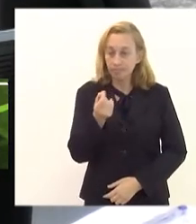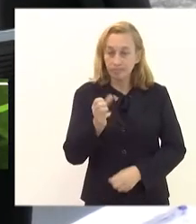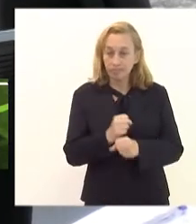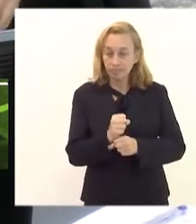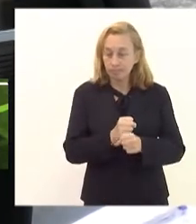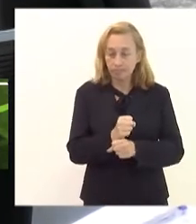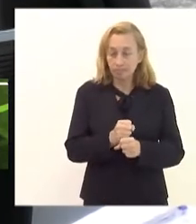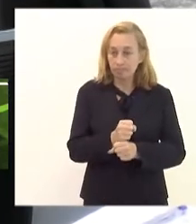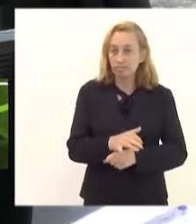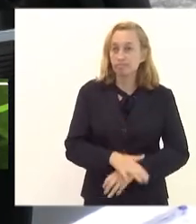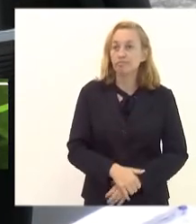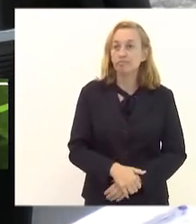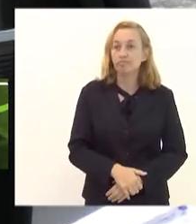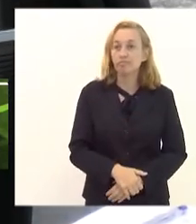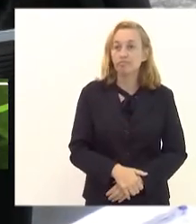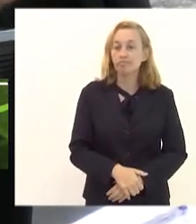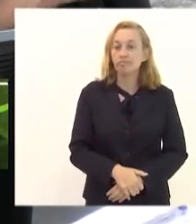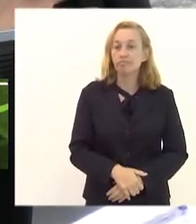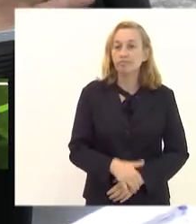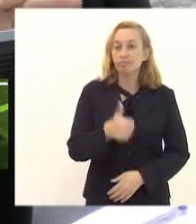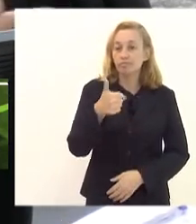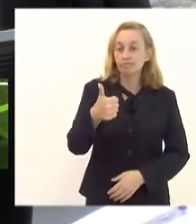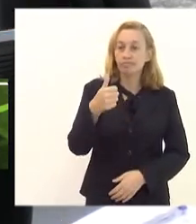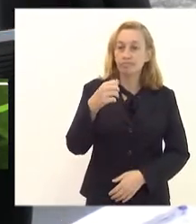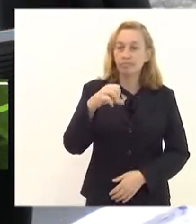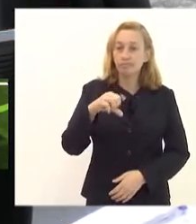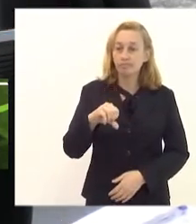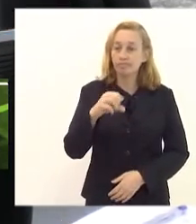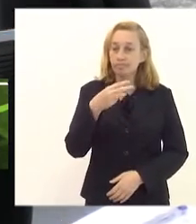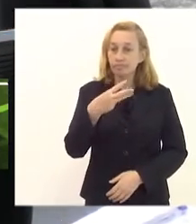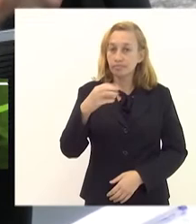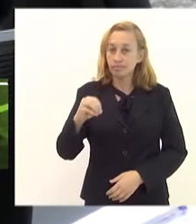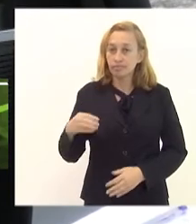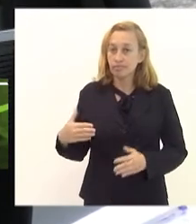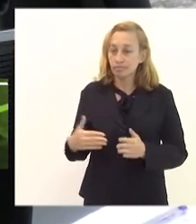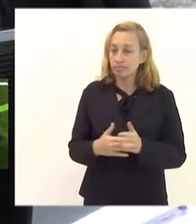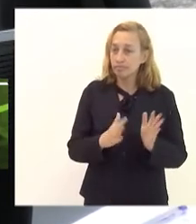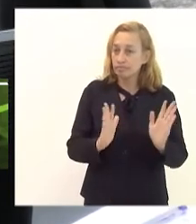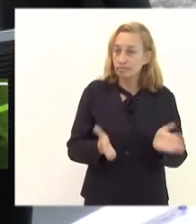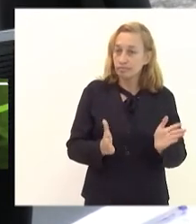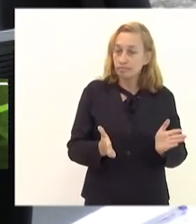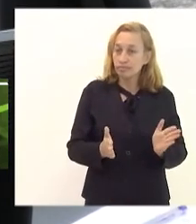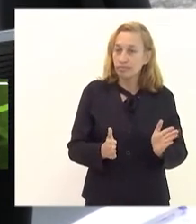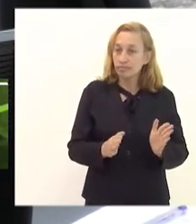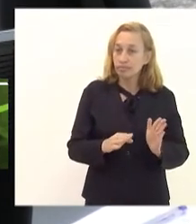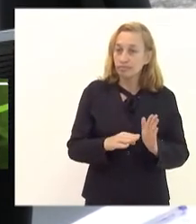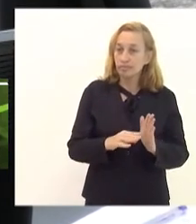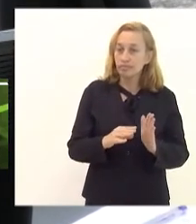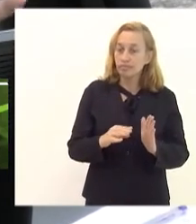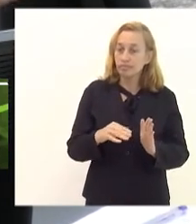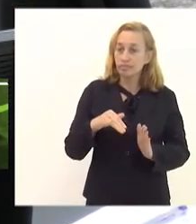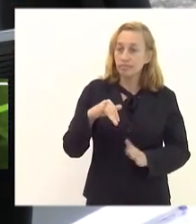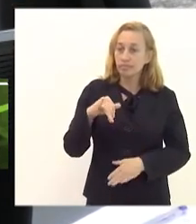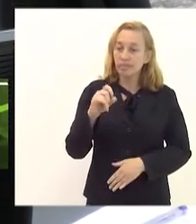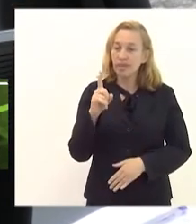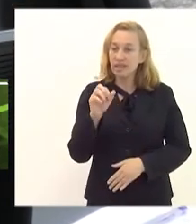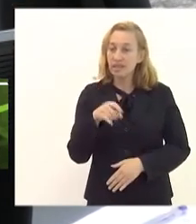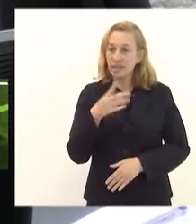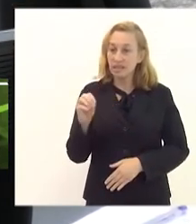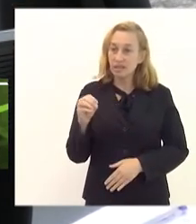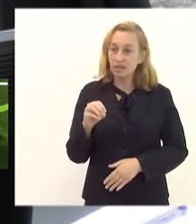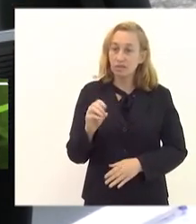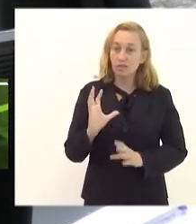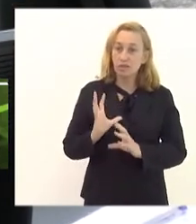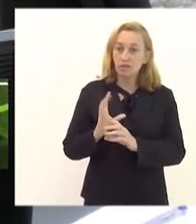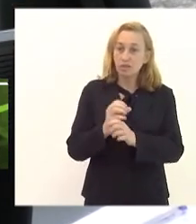enfim, de 1930 para cá, né, as medições pluviométricas, se você as